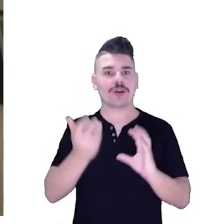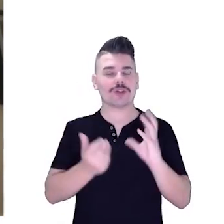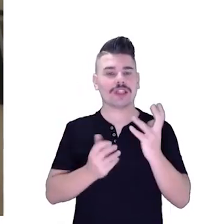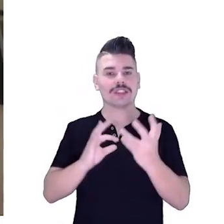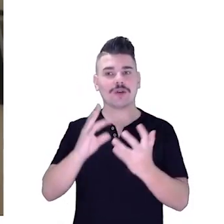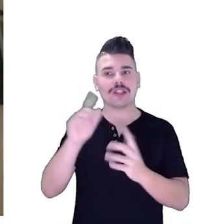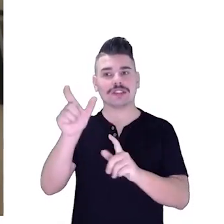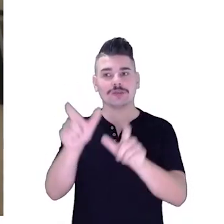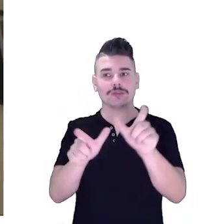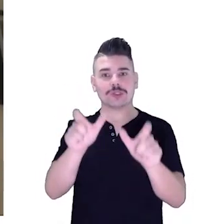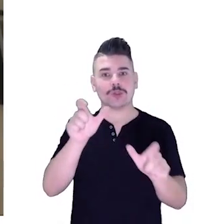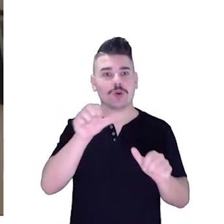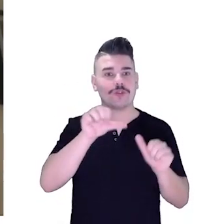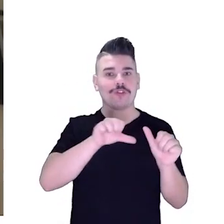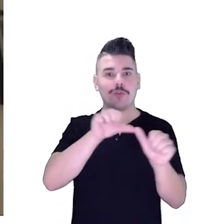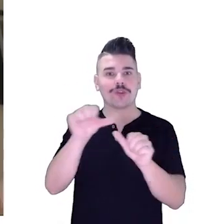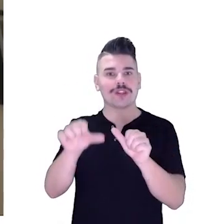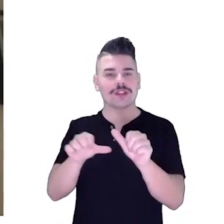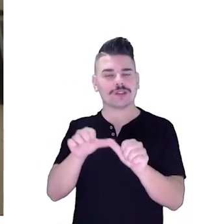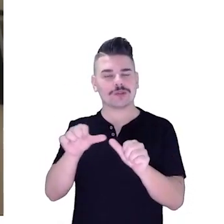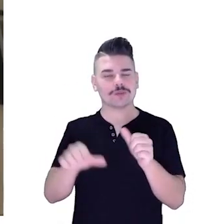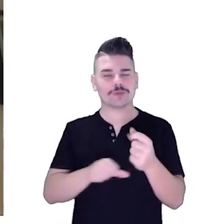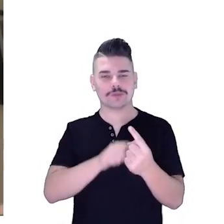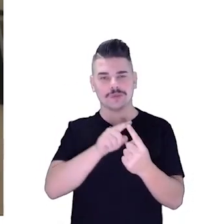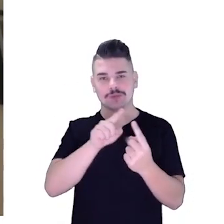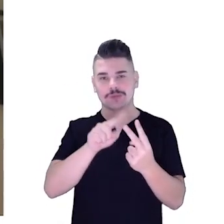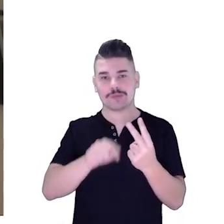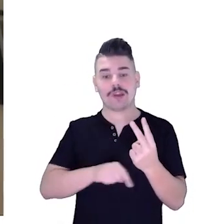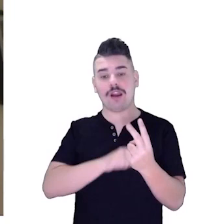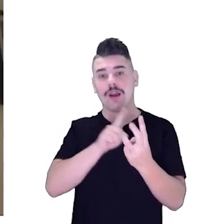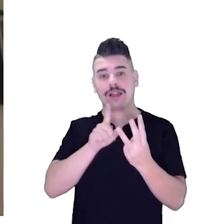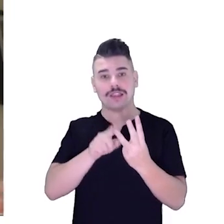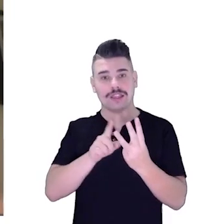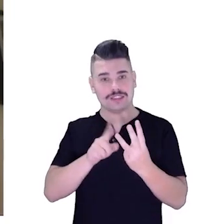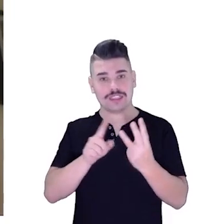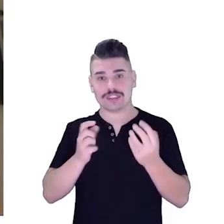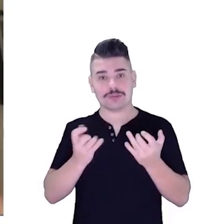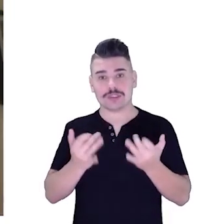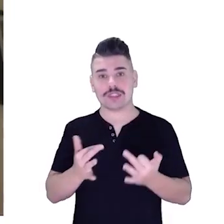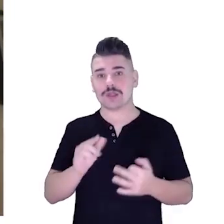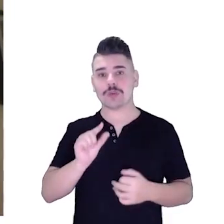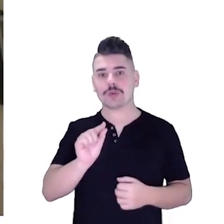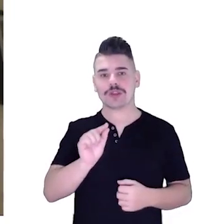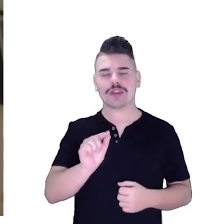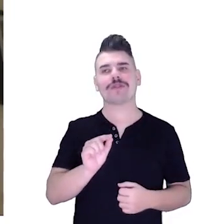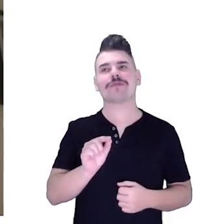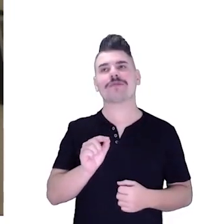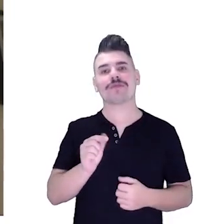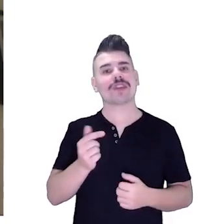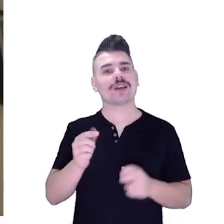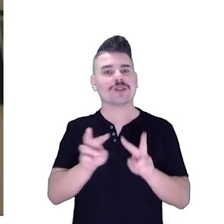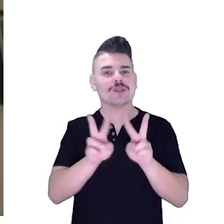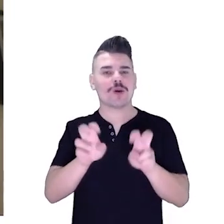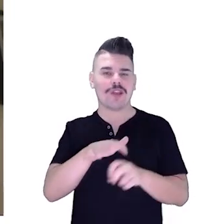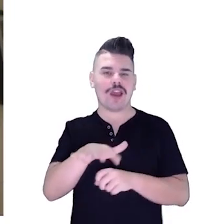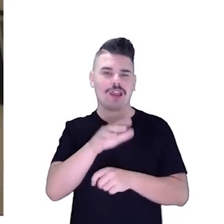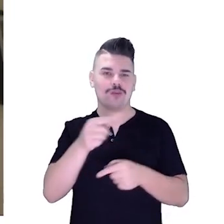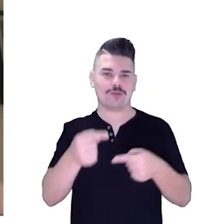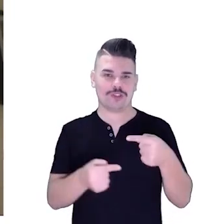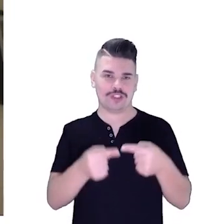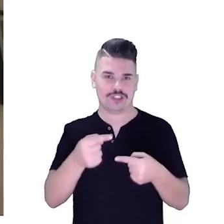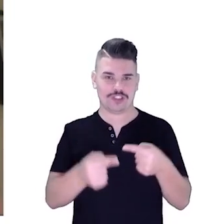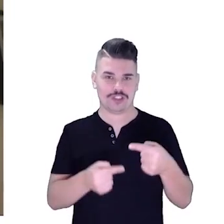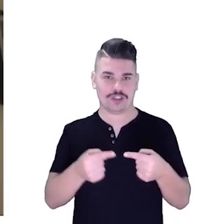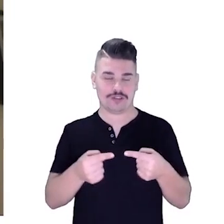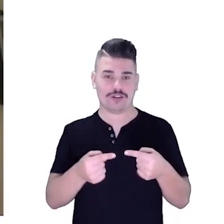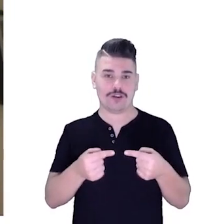vida dessas personagens. E agora a terceira camada que ela vai falar é justamente sobre a política, né? E como que